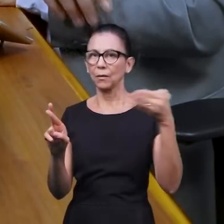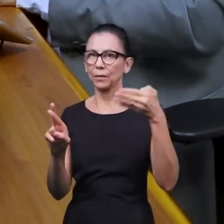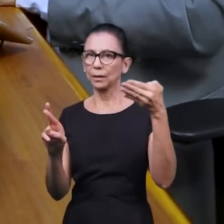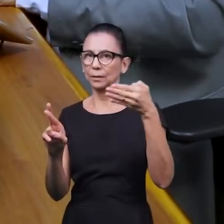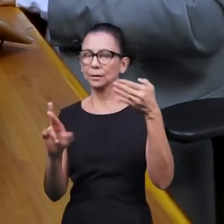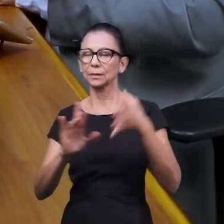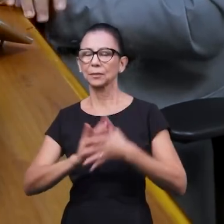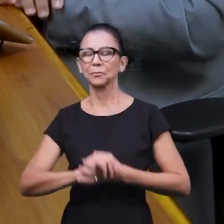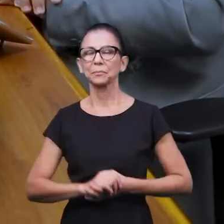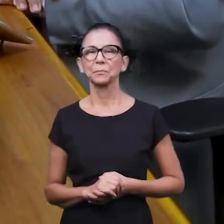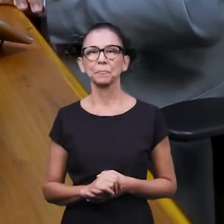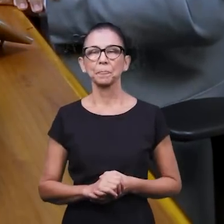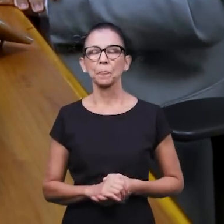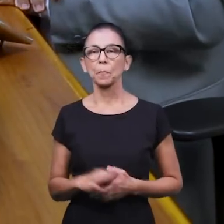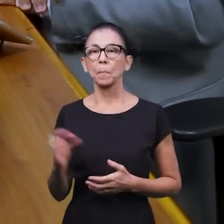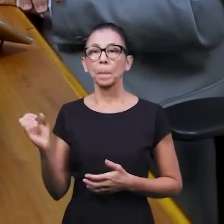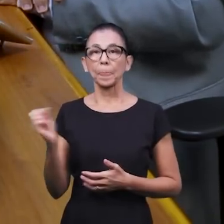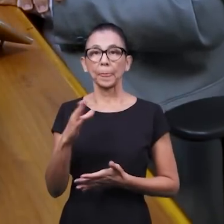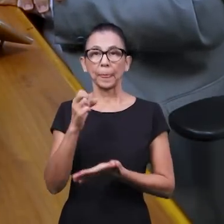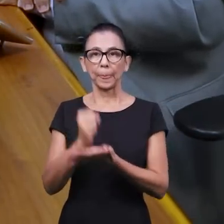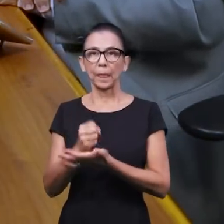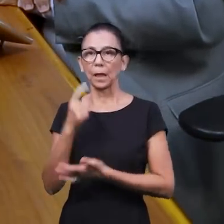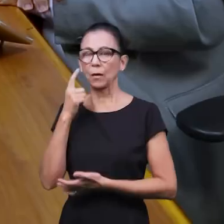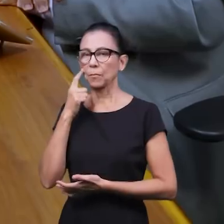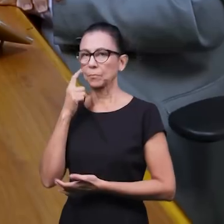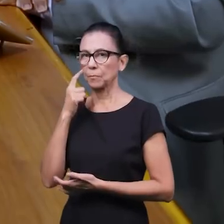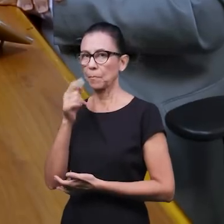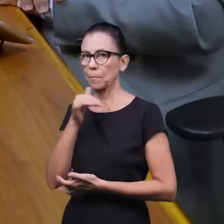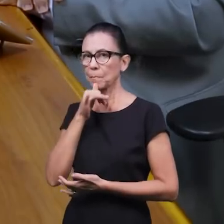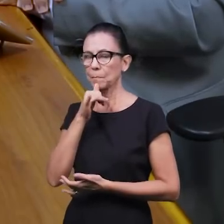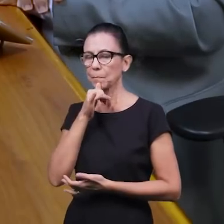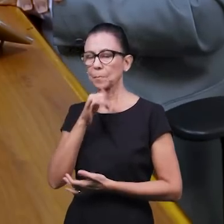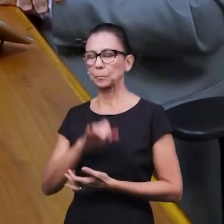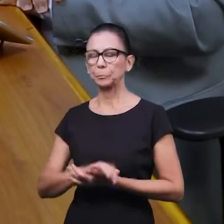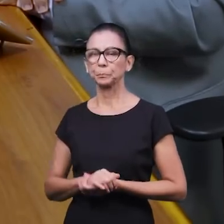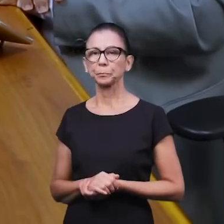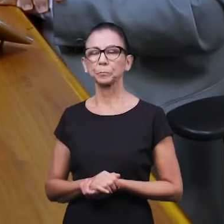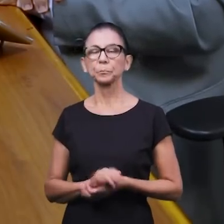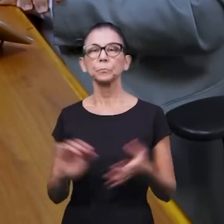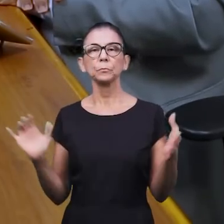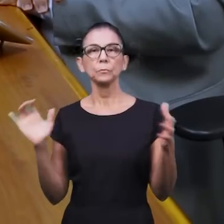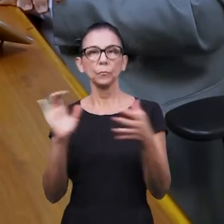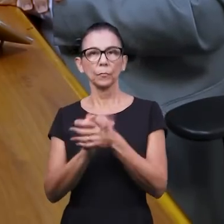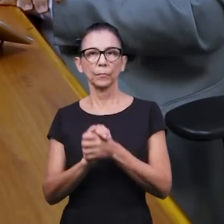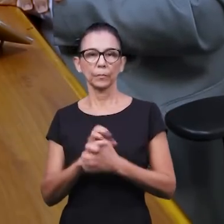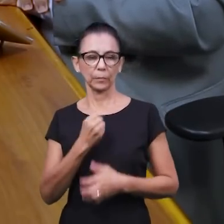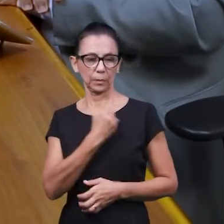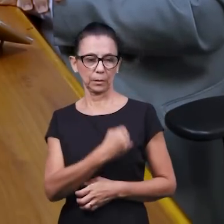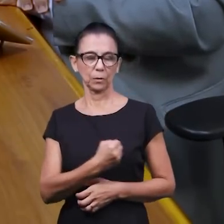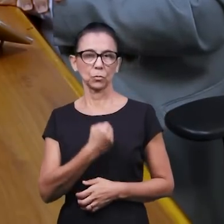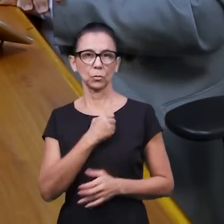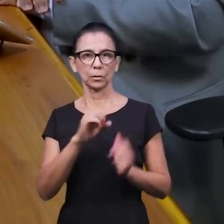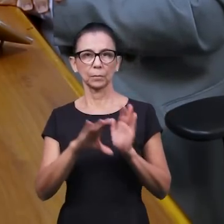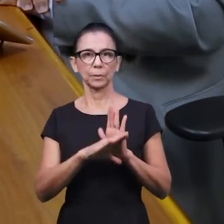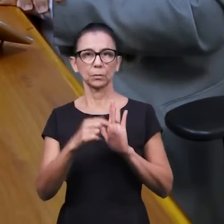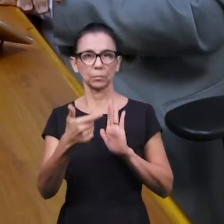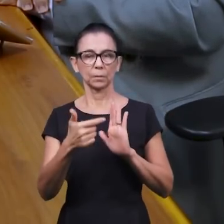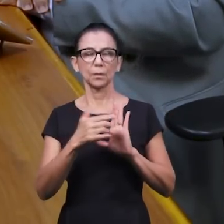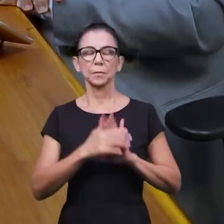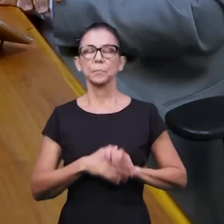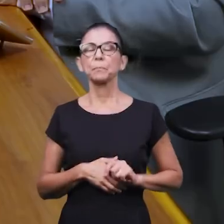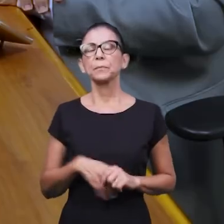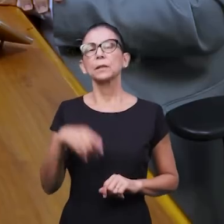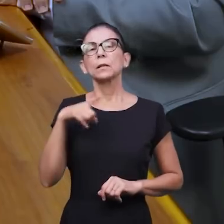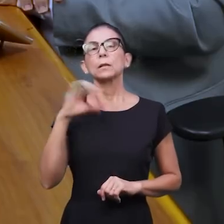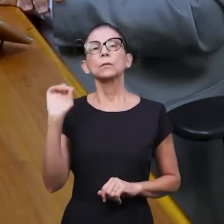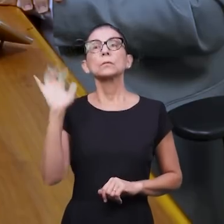Jesus. Novo Testamento, o que é que a gente... No Novo Testamento nós temos aqui o caso do casamento. Em João 2 fala o casamento, teve um casamento,